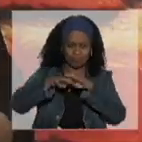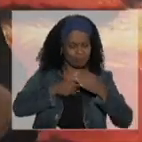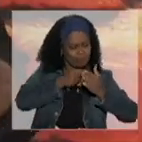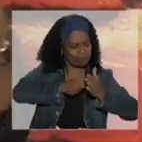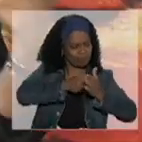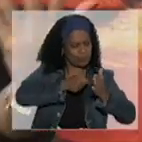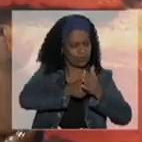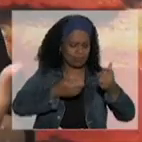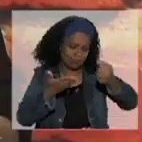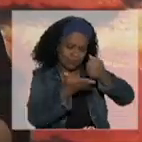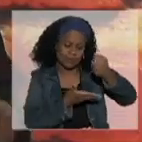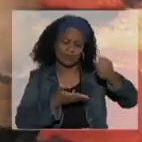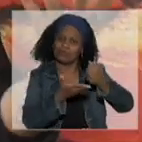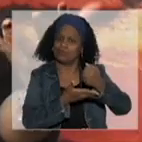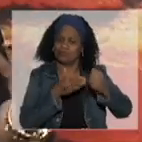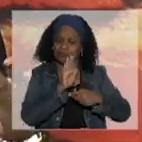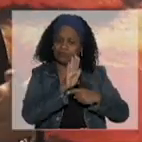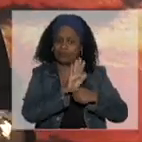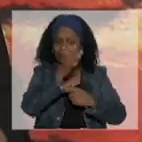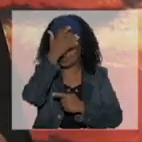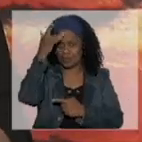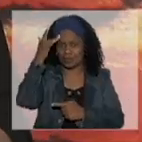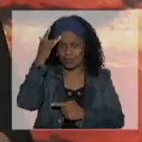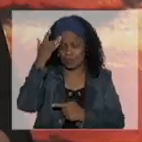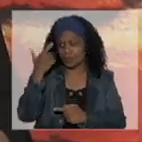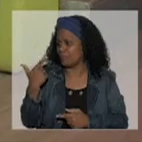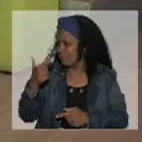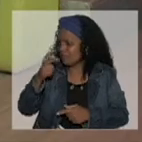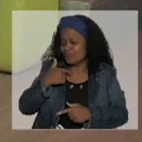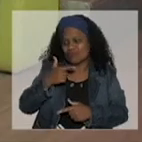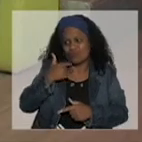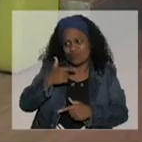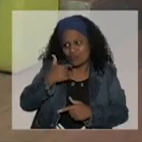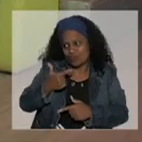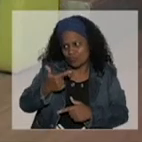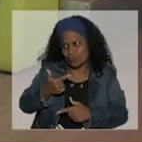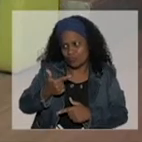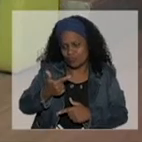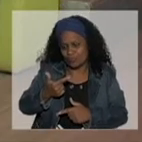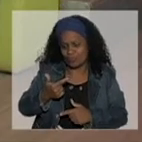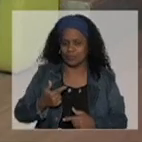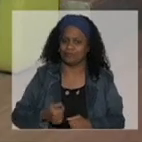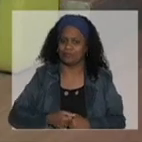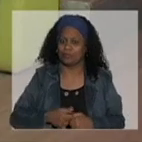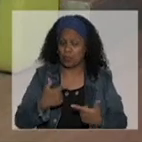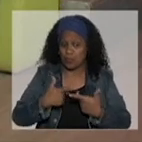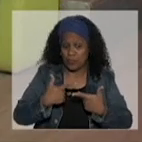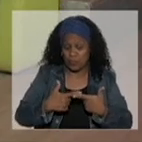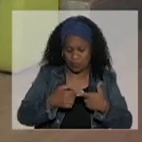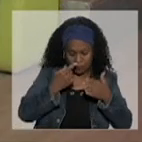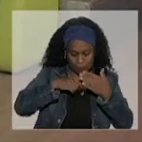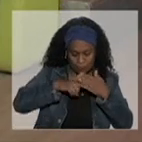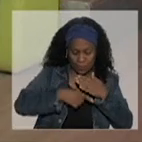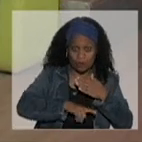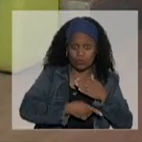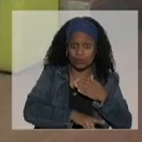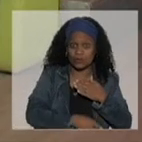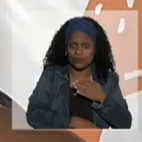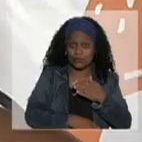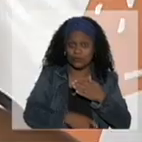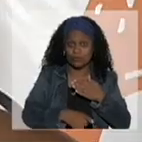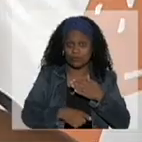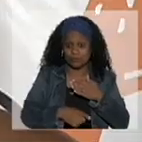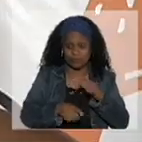lutar para tentar dar o amparo ajudar pessoas nessa situação eu não tenho dúvida mas eu aposto mesmo priscila no aprofundamento